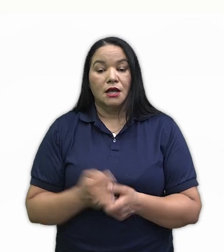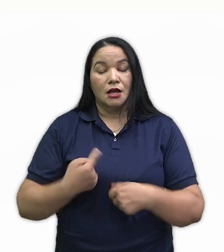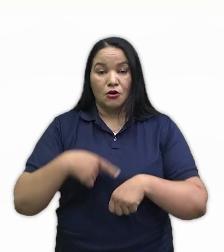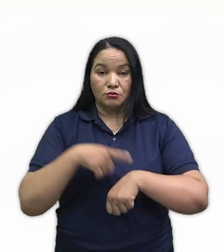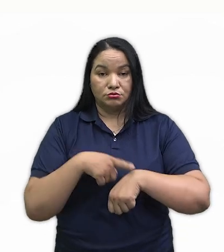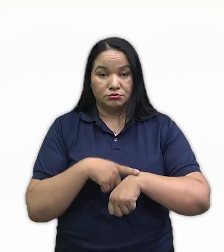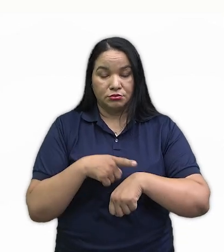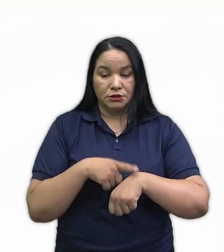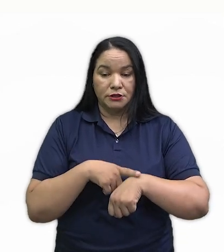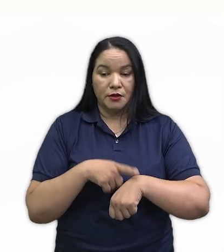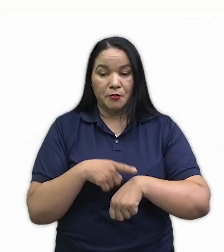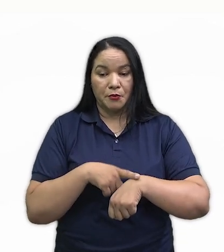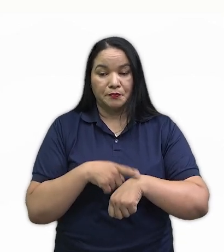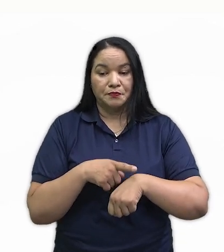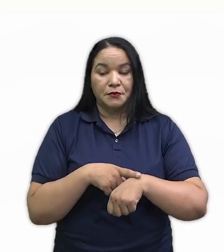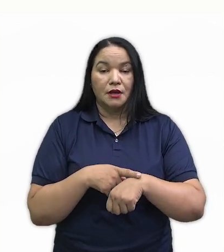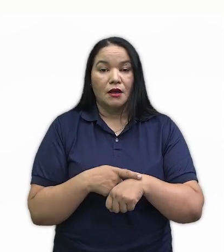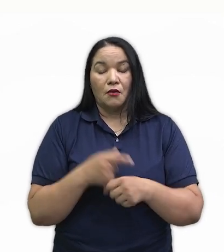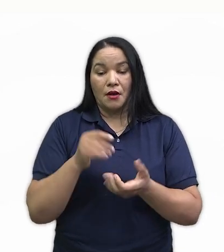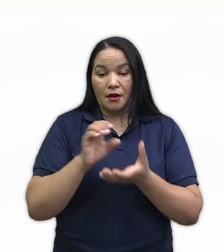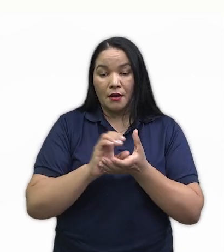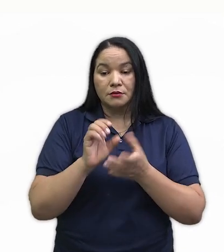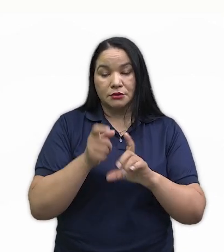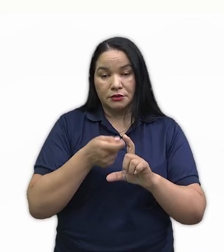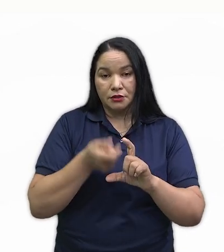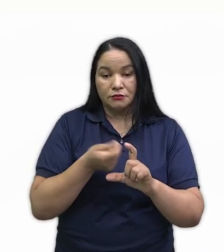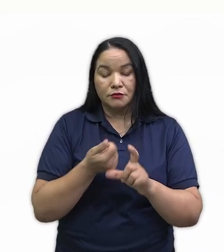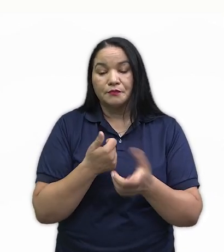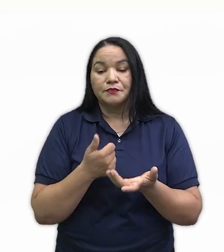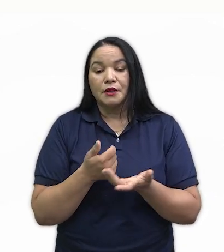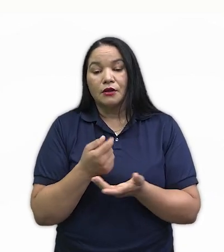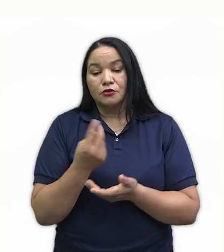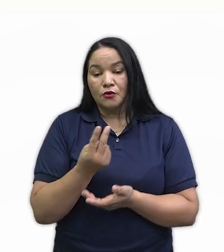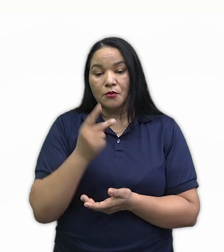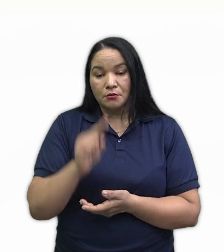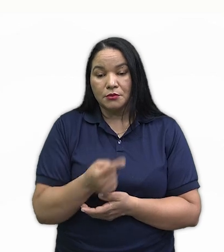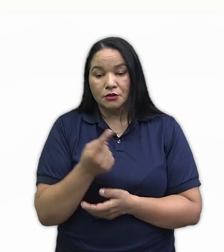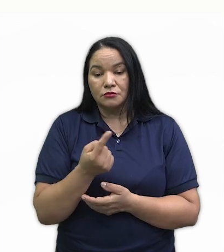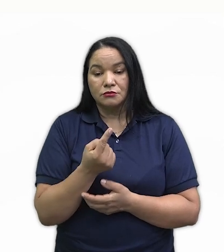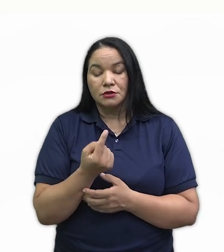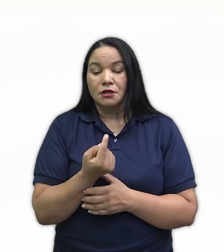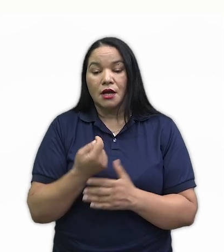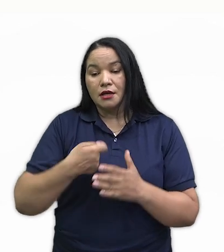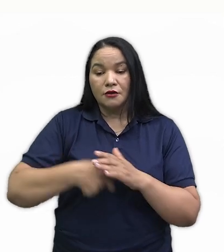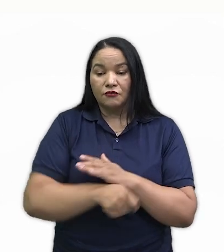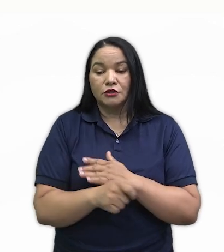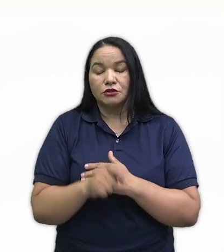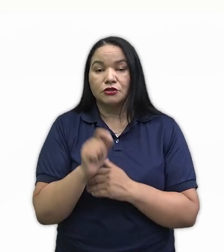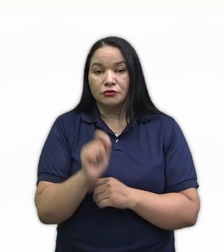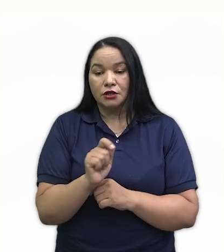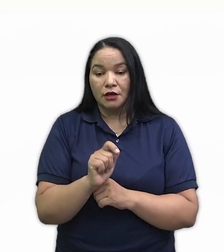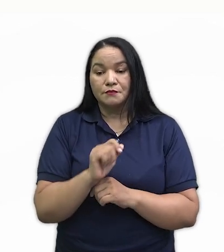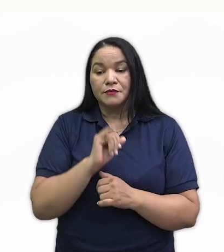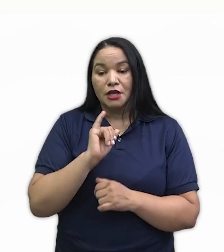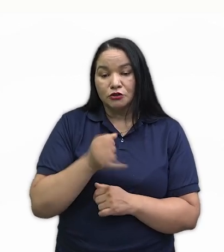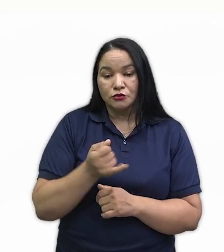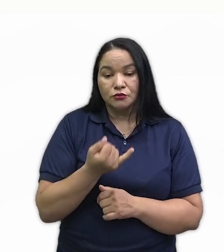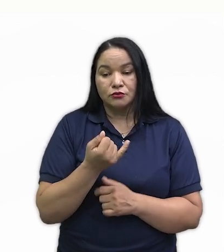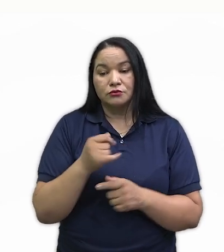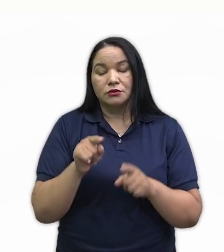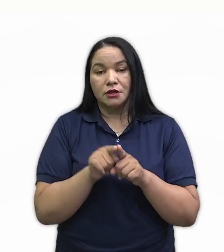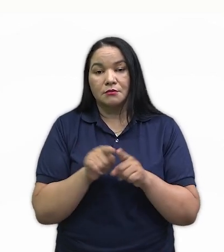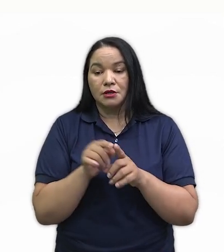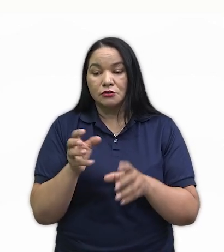tempo um capital de R$2.000 deve ser aplicado a juros compostos e a taxa